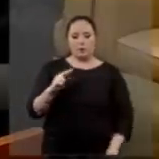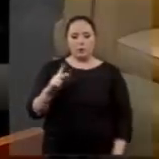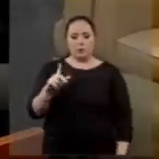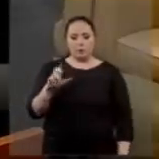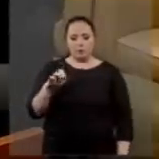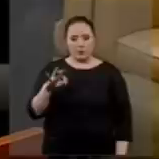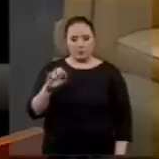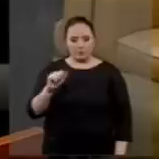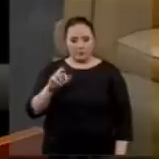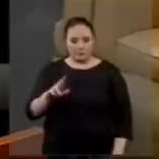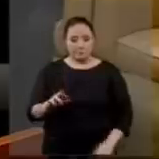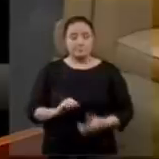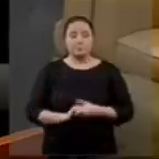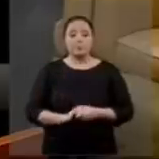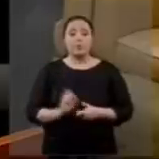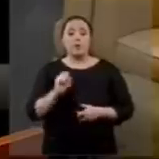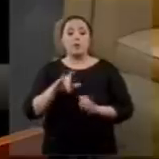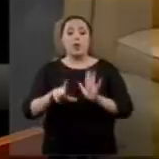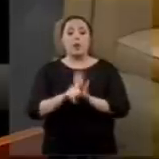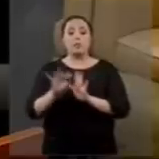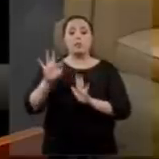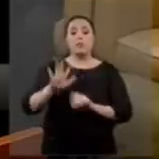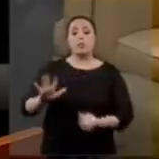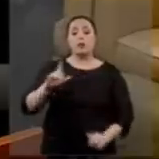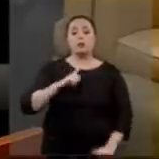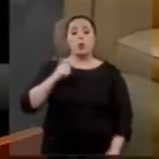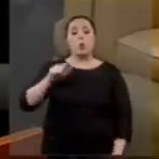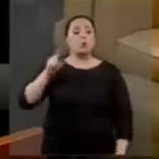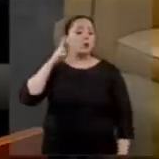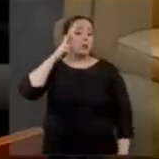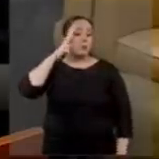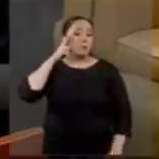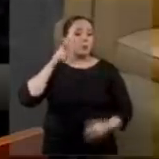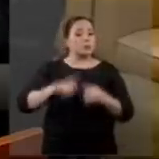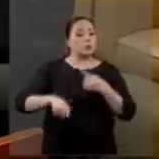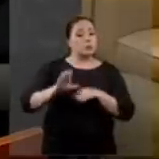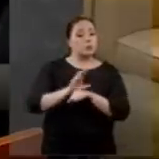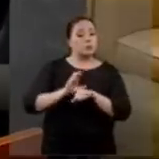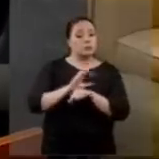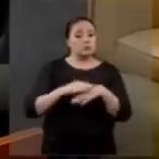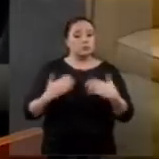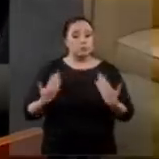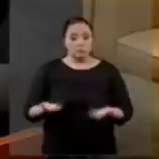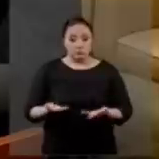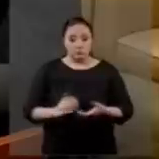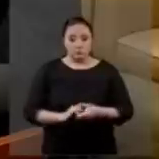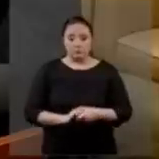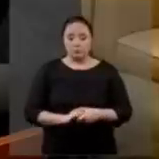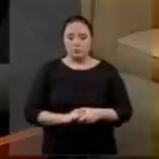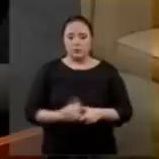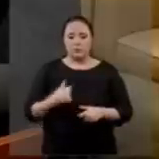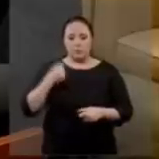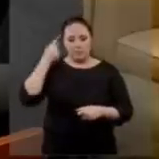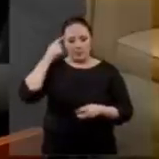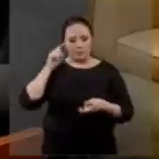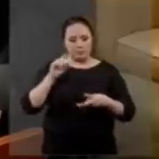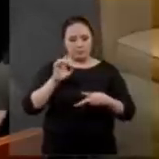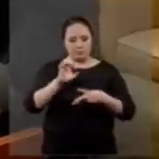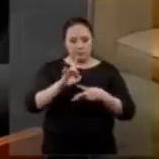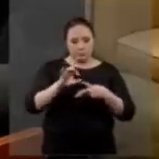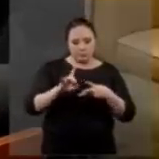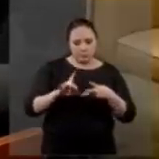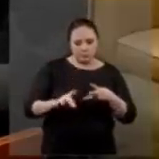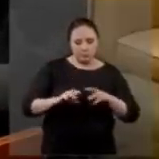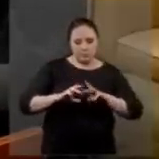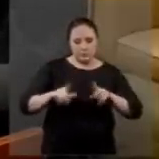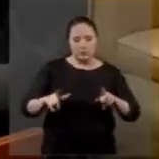federal trouxer alguma outra hipótese de inconstitucionalidade? Então, conjugando essas possibilidades com o que dispõe o artigo